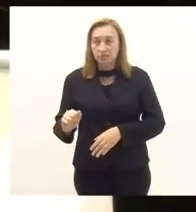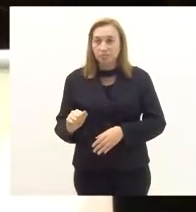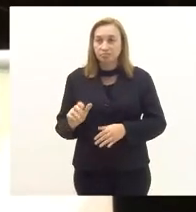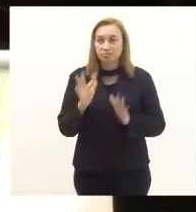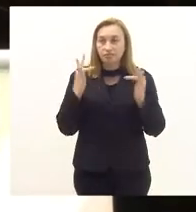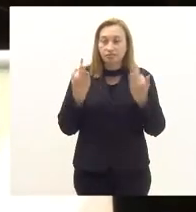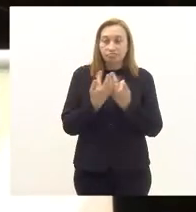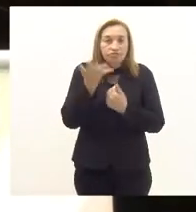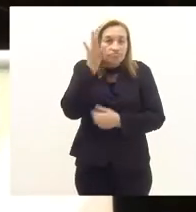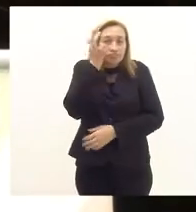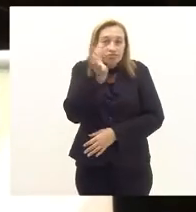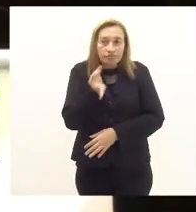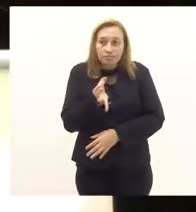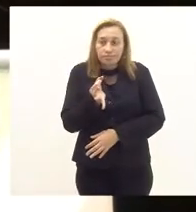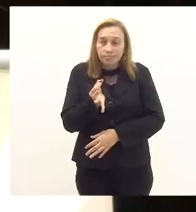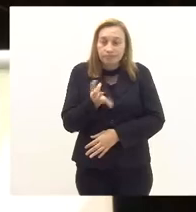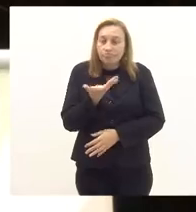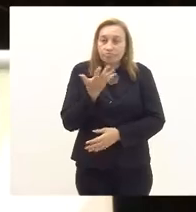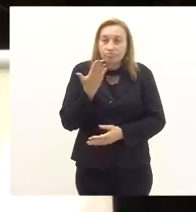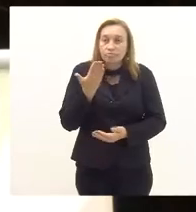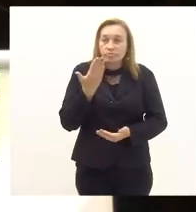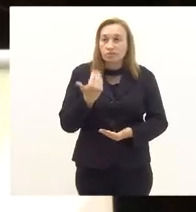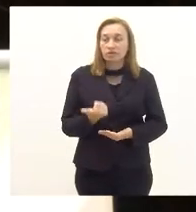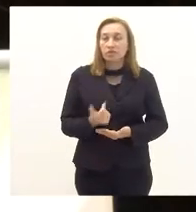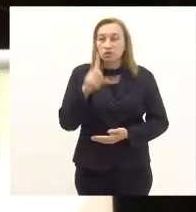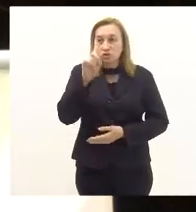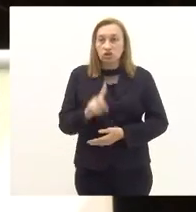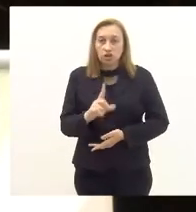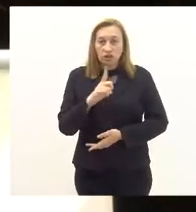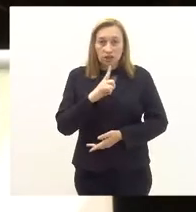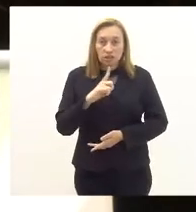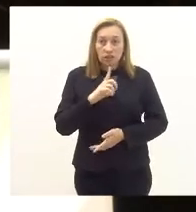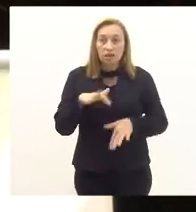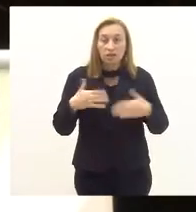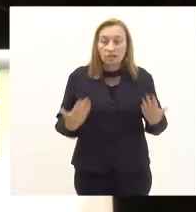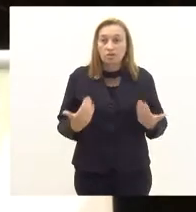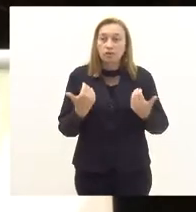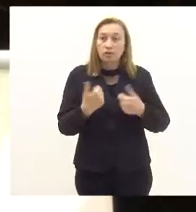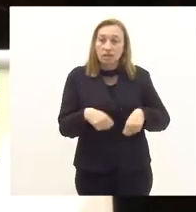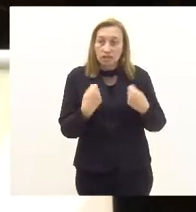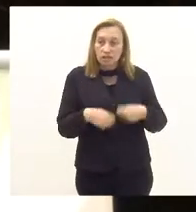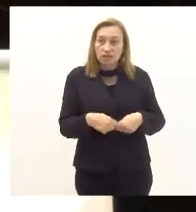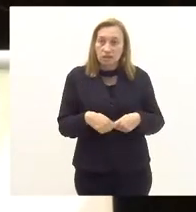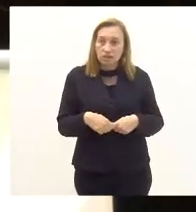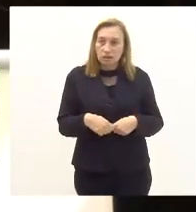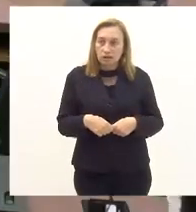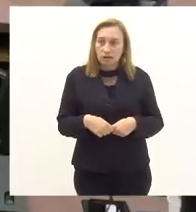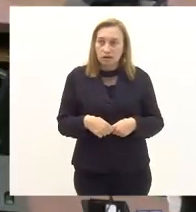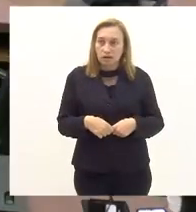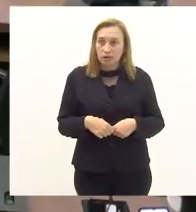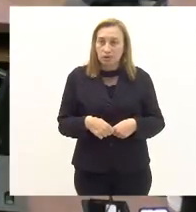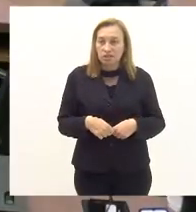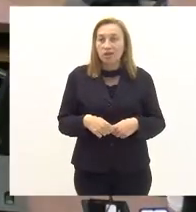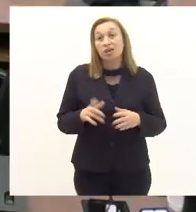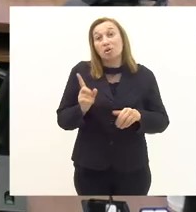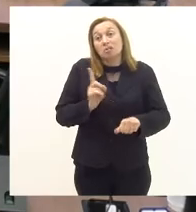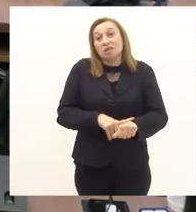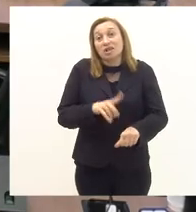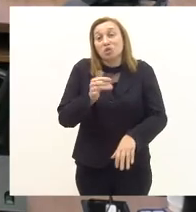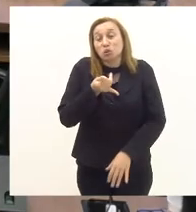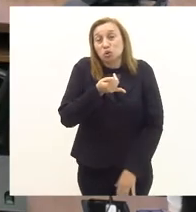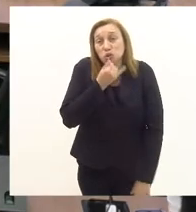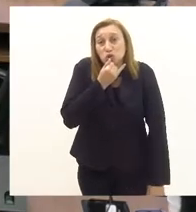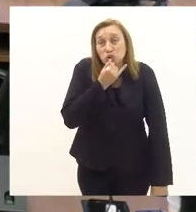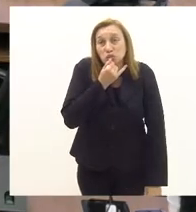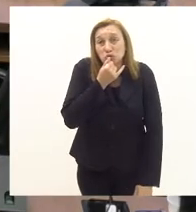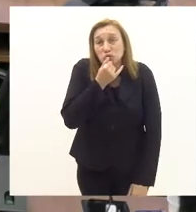não tem compreensão. Eles não sabem dos direitos que eles têm. Então, a gente Mirela, precisa... O tempo não dá mais. Chega, acabou. Estou sendo expulsa.